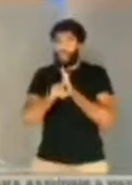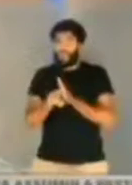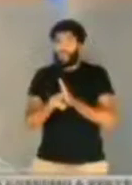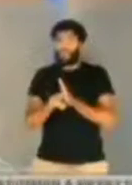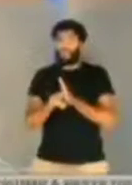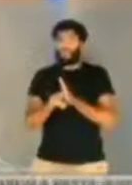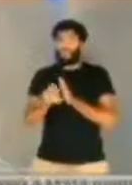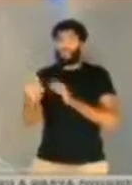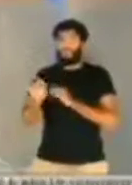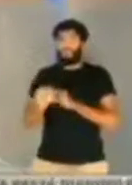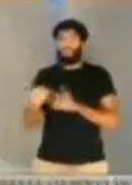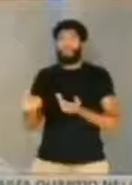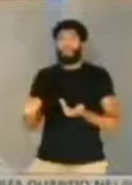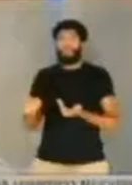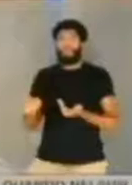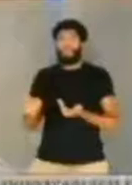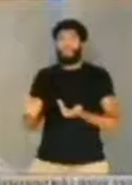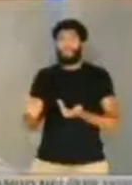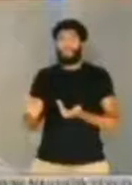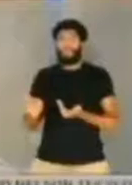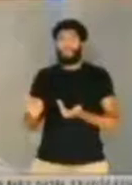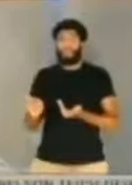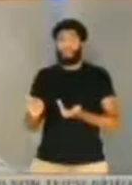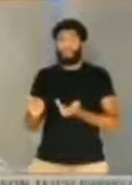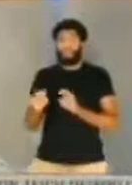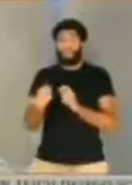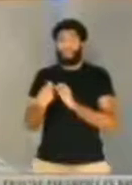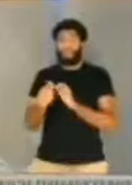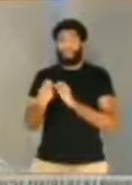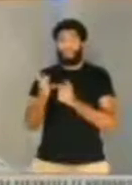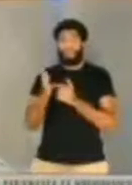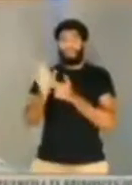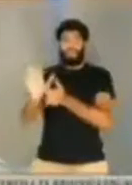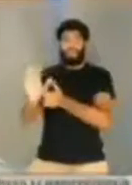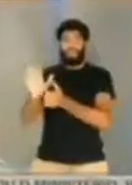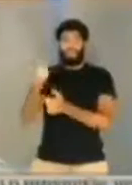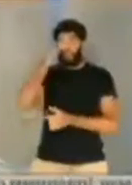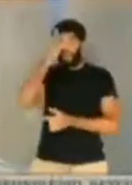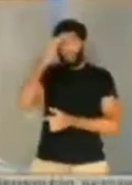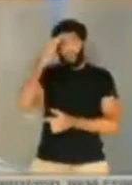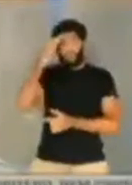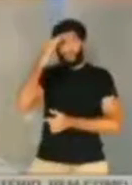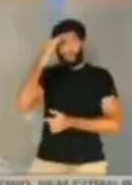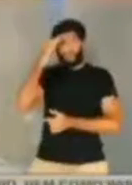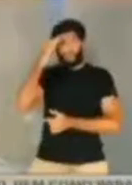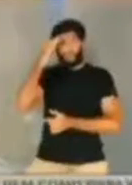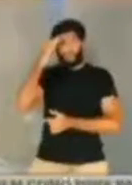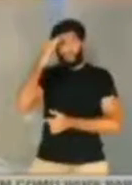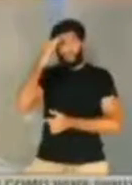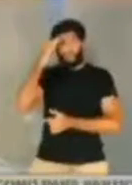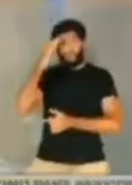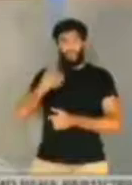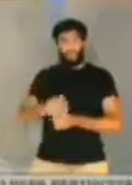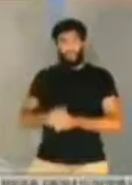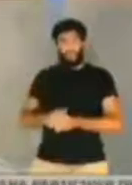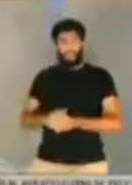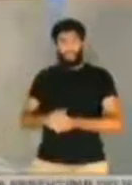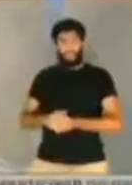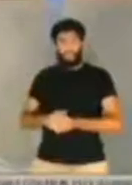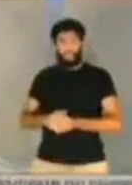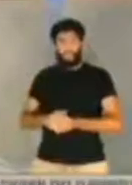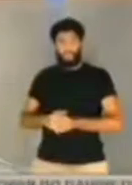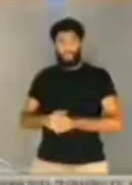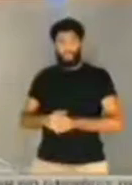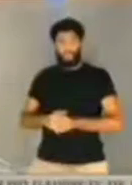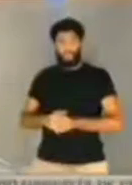de escolha que se deve fazer para mostrar se o paciente desenvolveu imunidade ou não? Você não vai